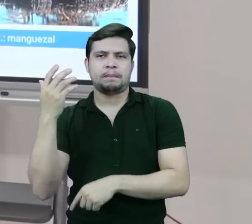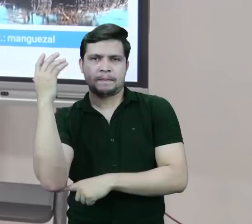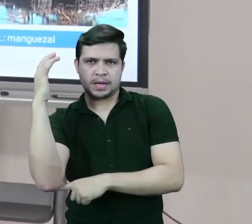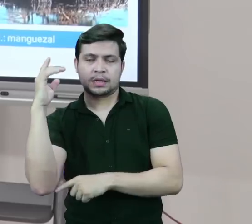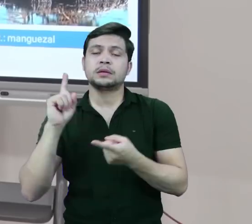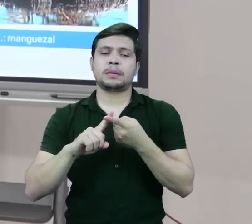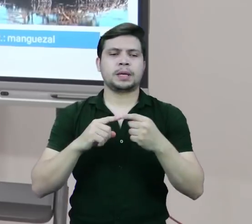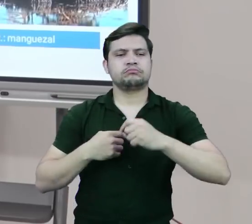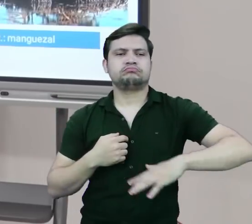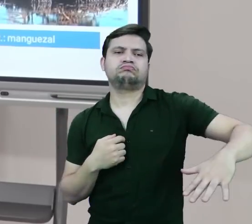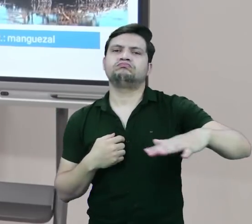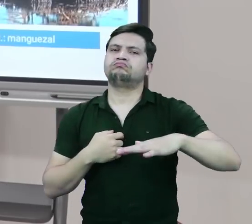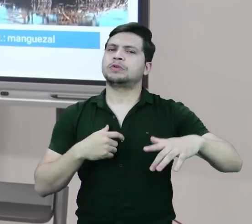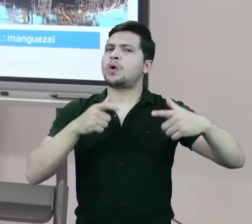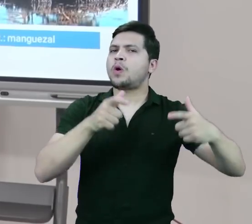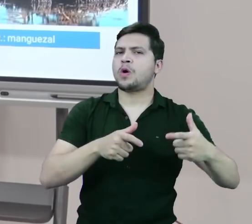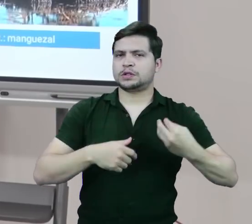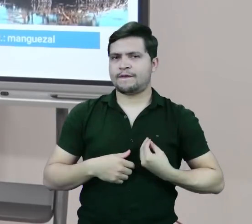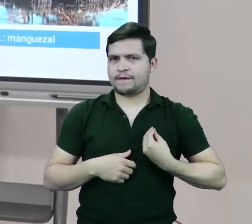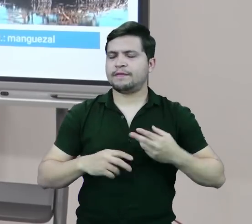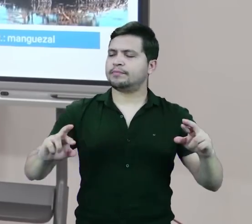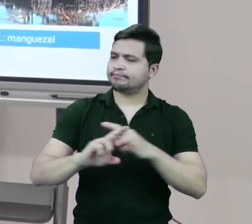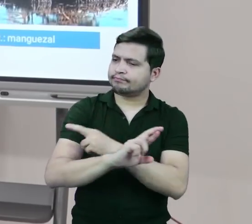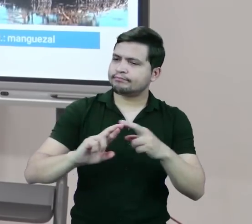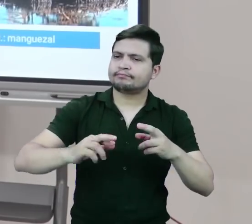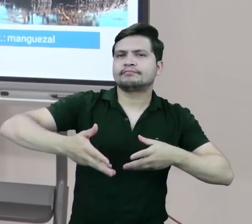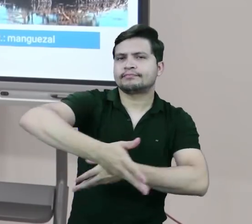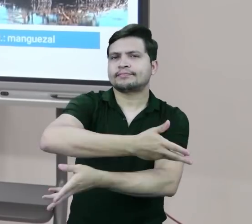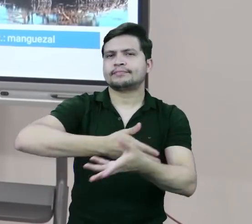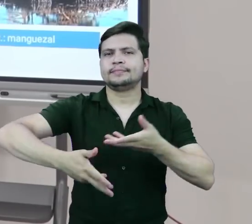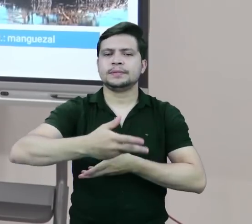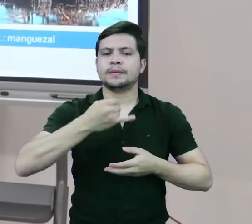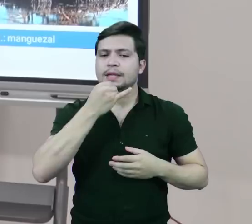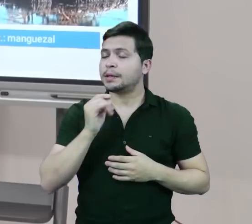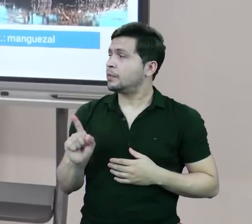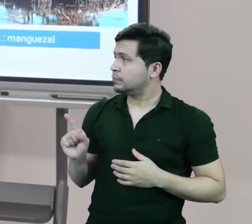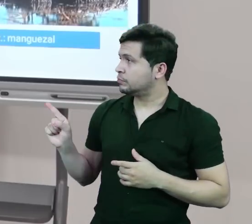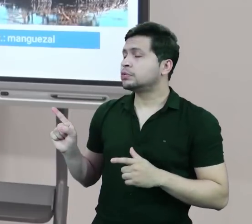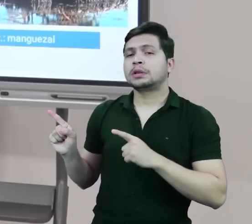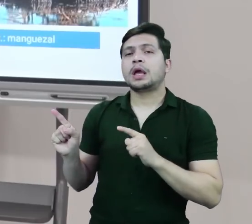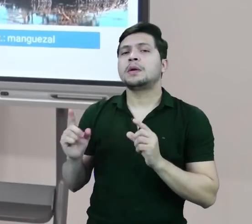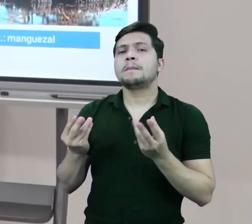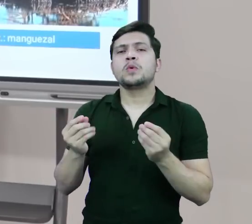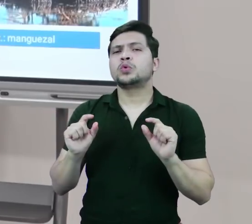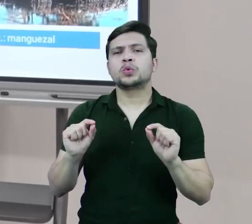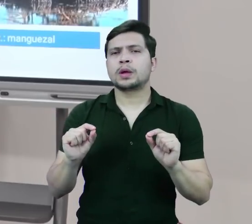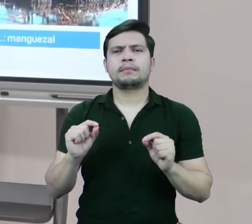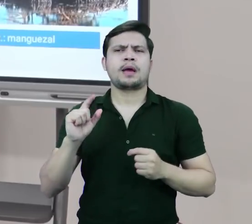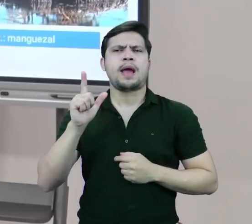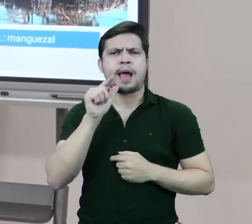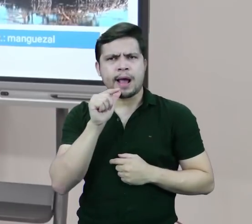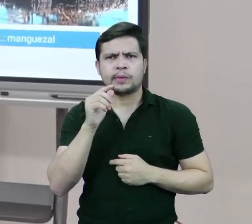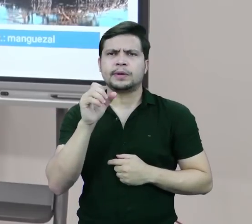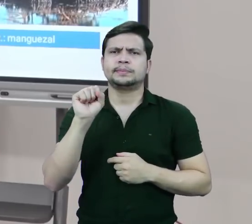ambiente. No manguezal, nós temos aí condições ambientais, alta salinidade de água, processos